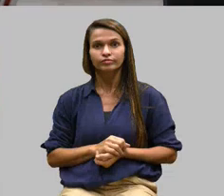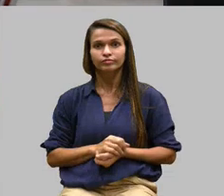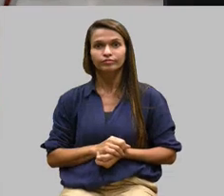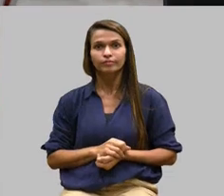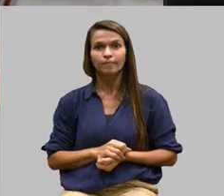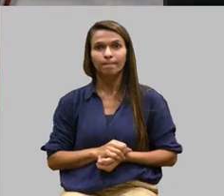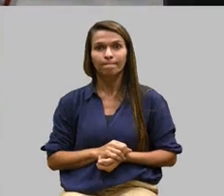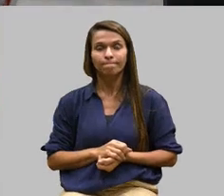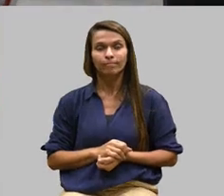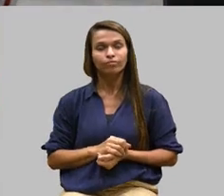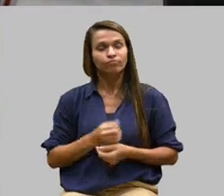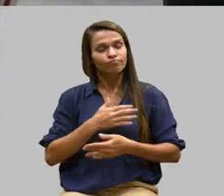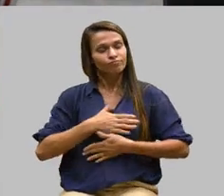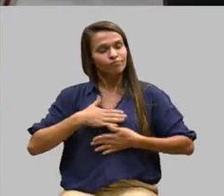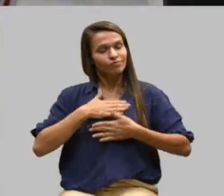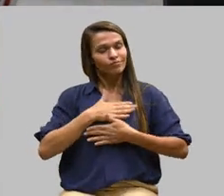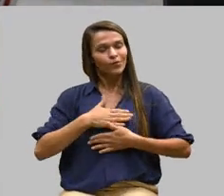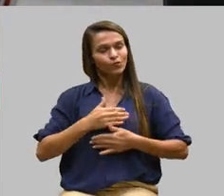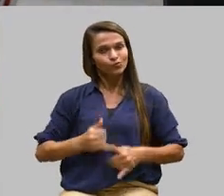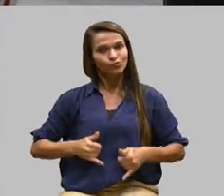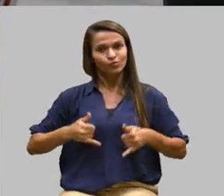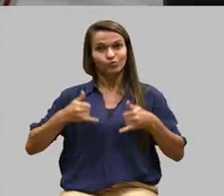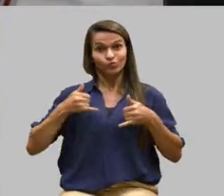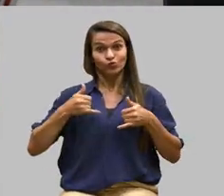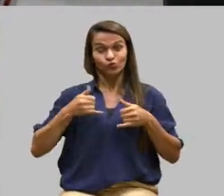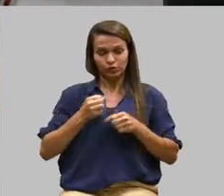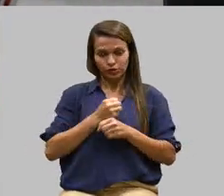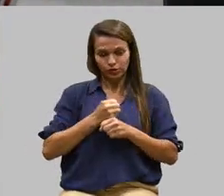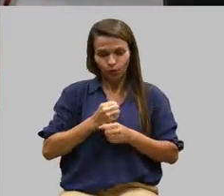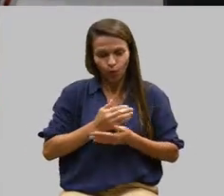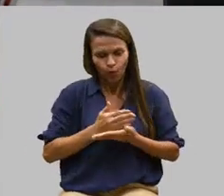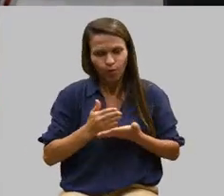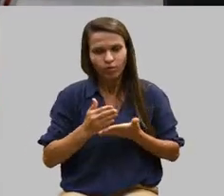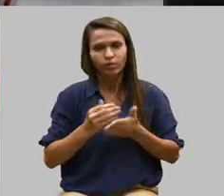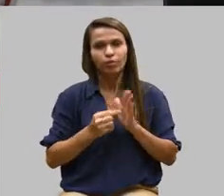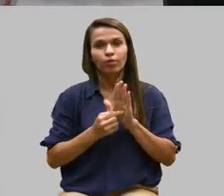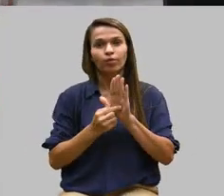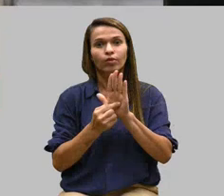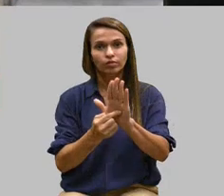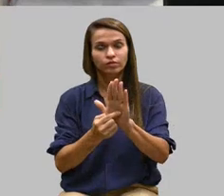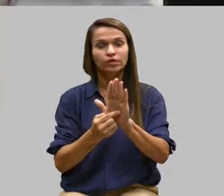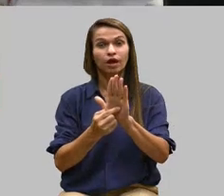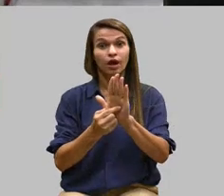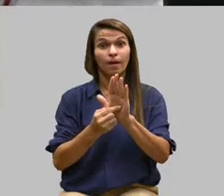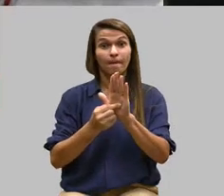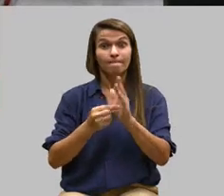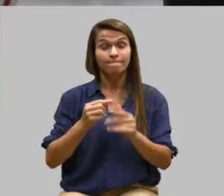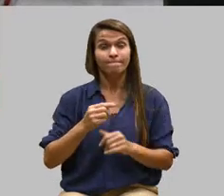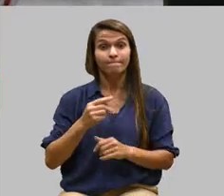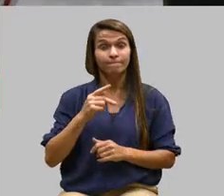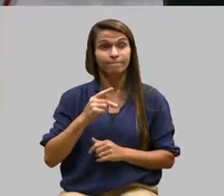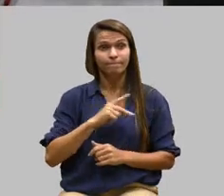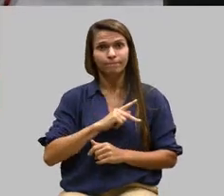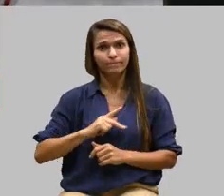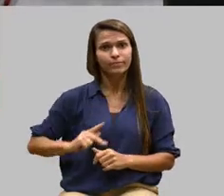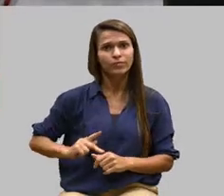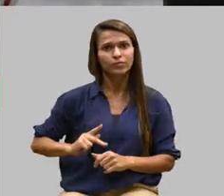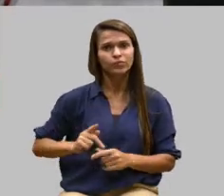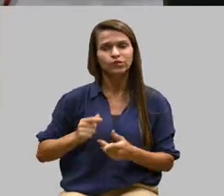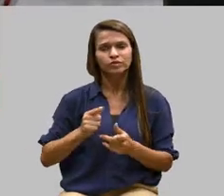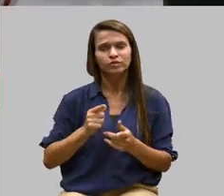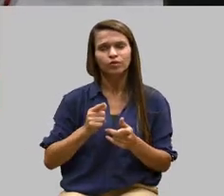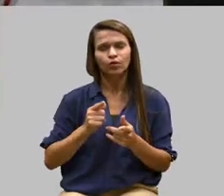com muita satisfação com muito orgulho no início deste ano apresentei a presidência da Assembleia Legislativa um